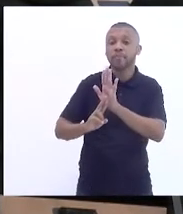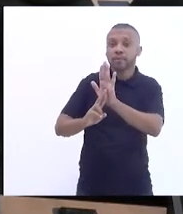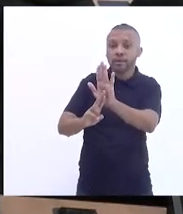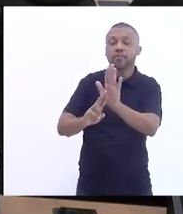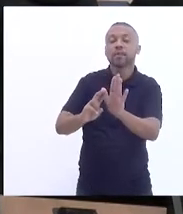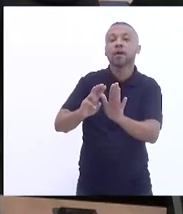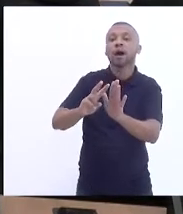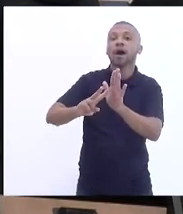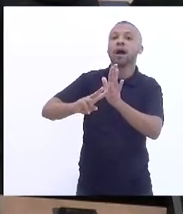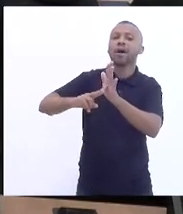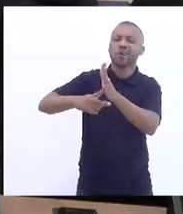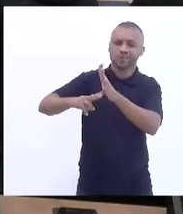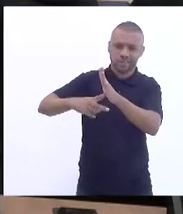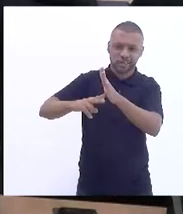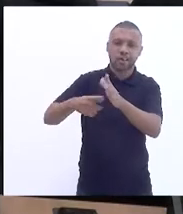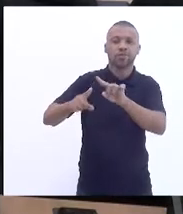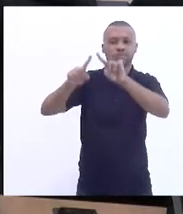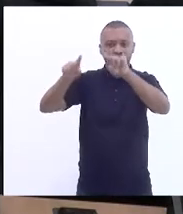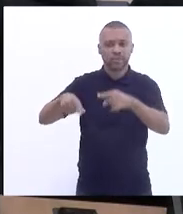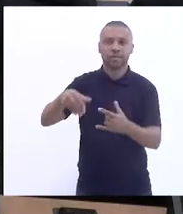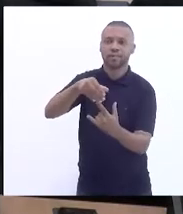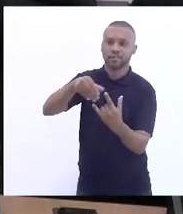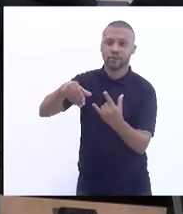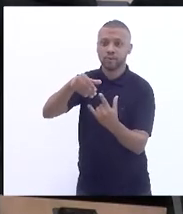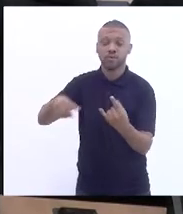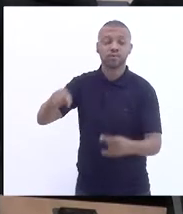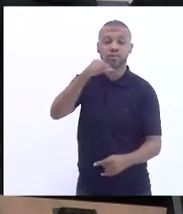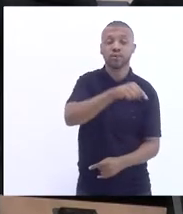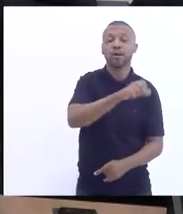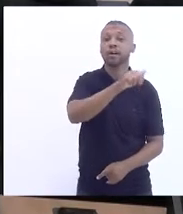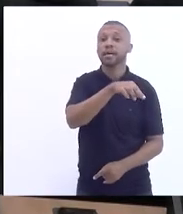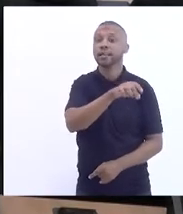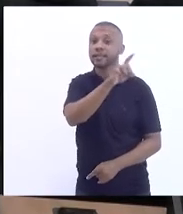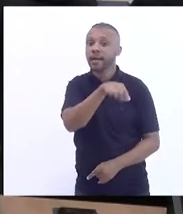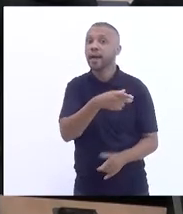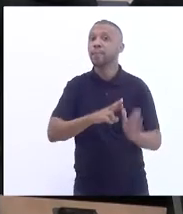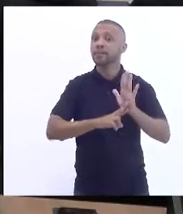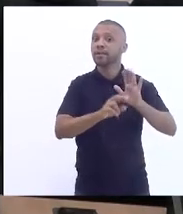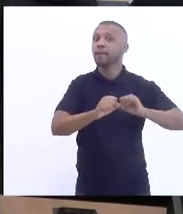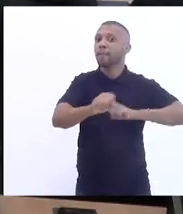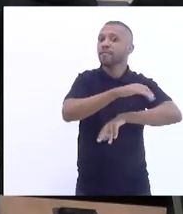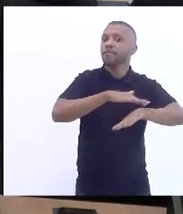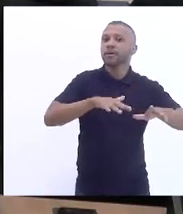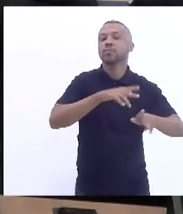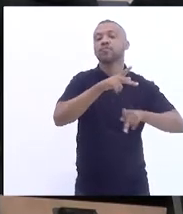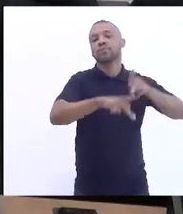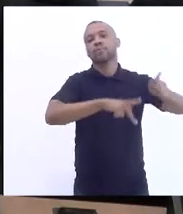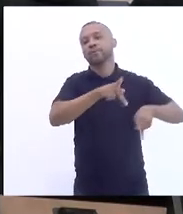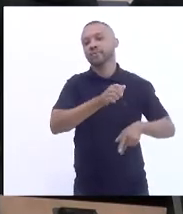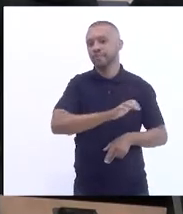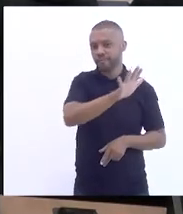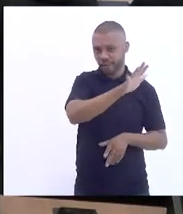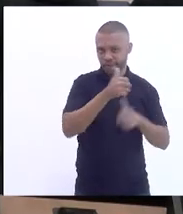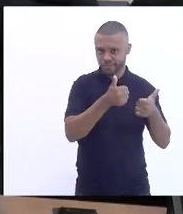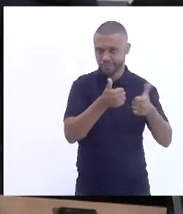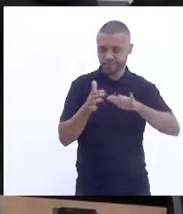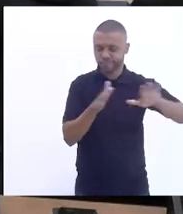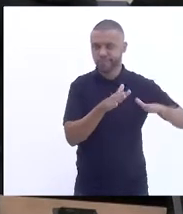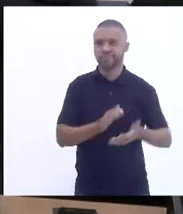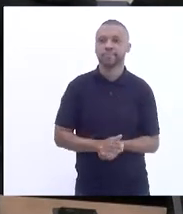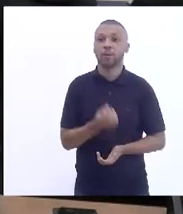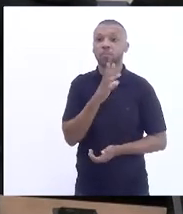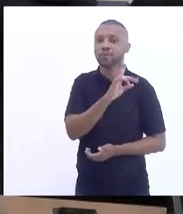favelas que é Oi bom dia a todos e todas são Michelle Alves presidente do sindicato